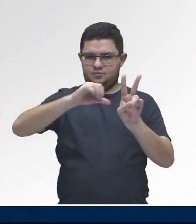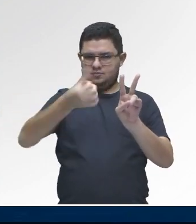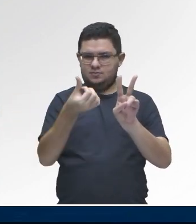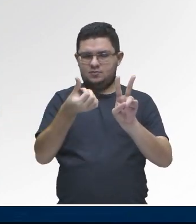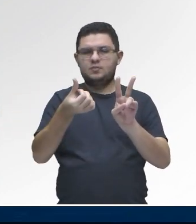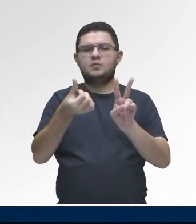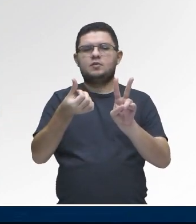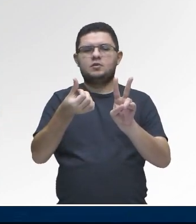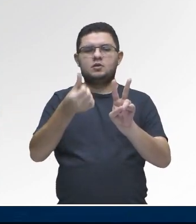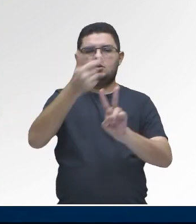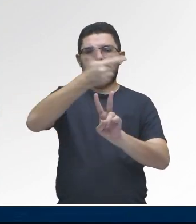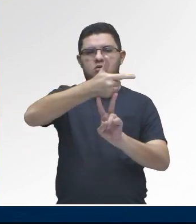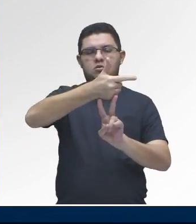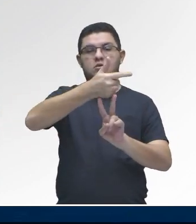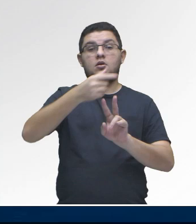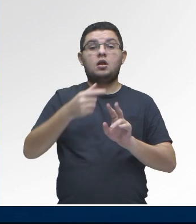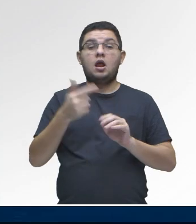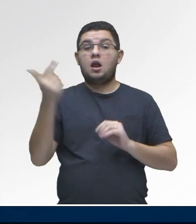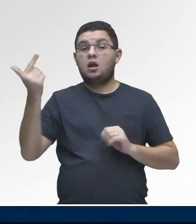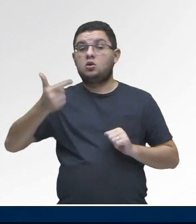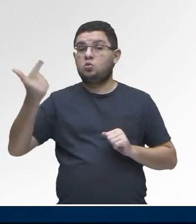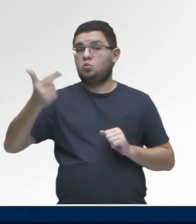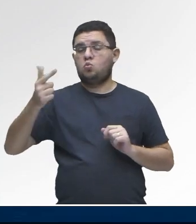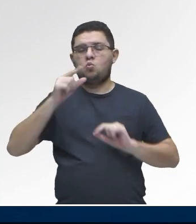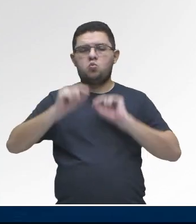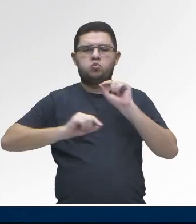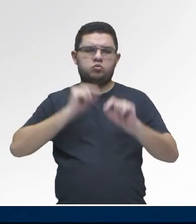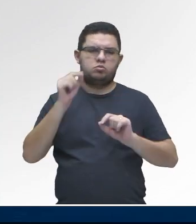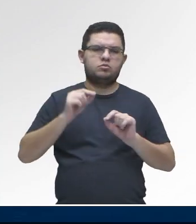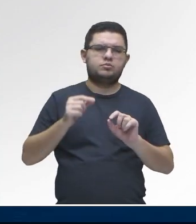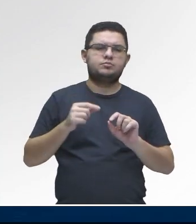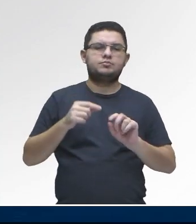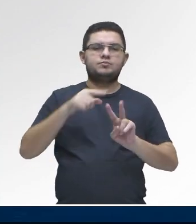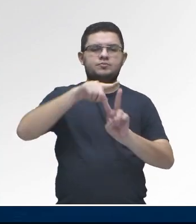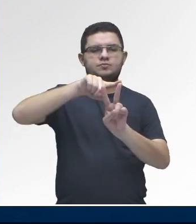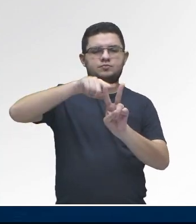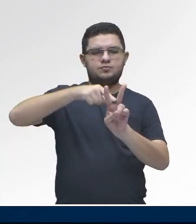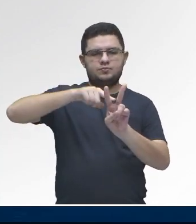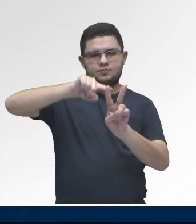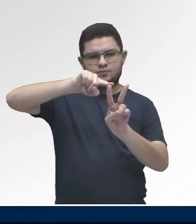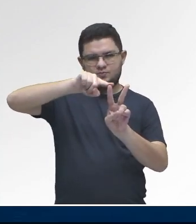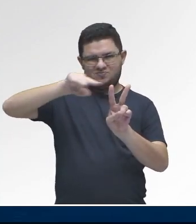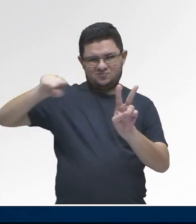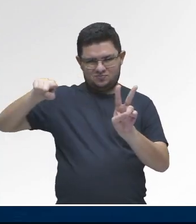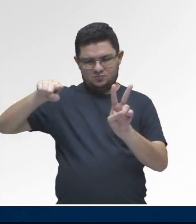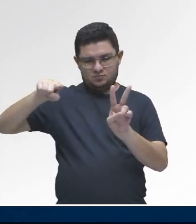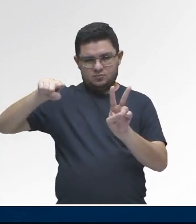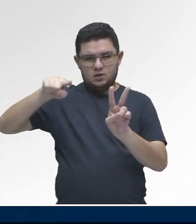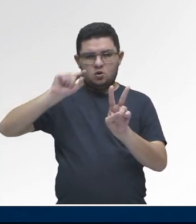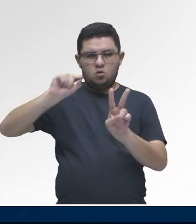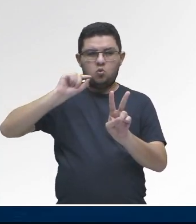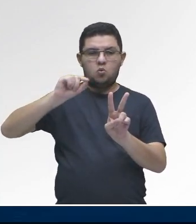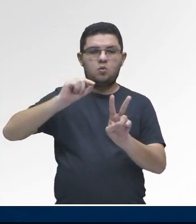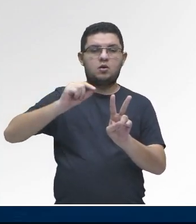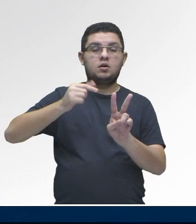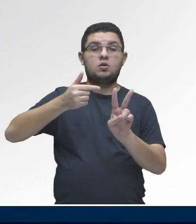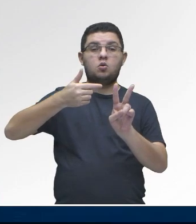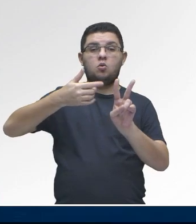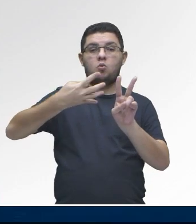colocamos o 196. E na segunda raiz,